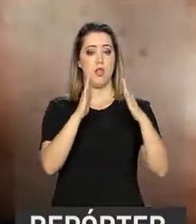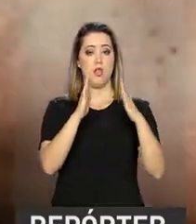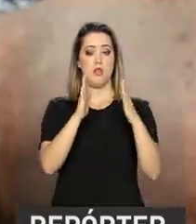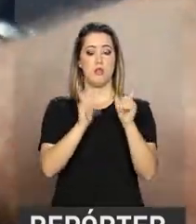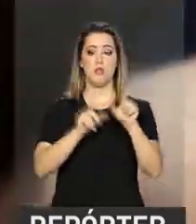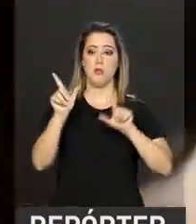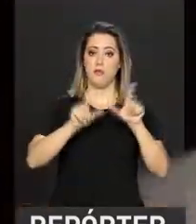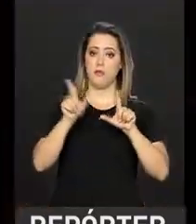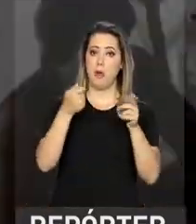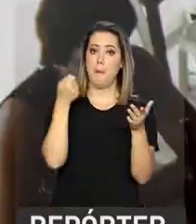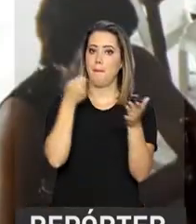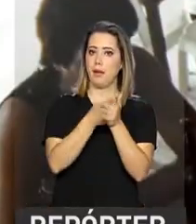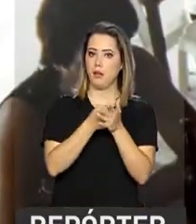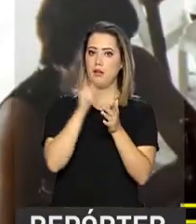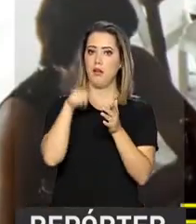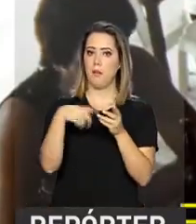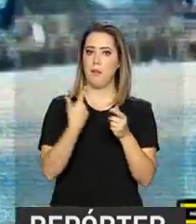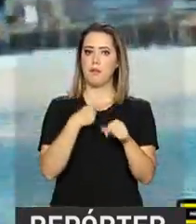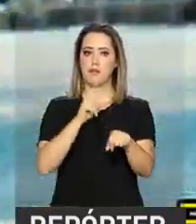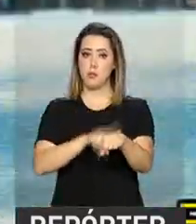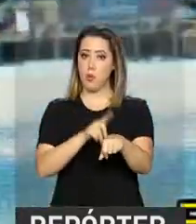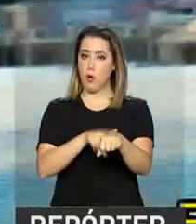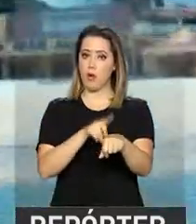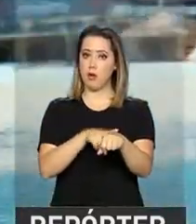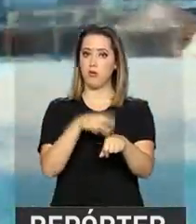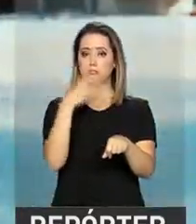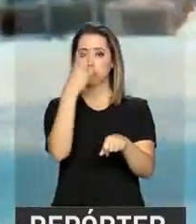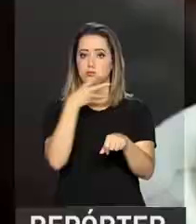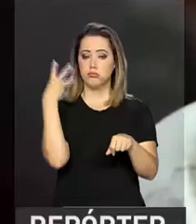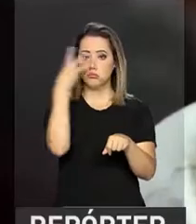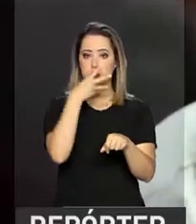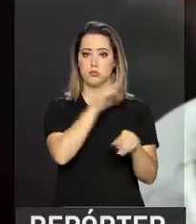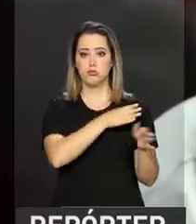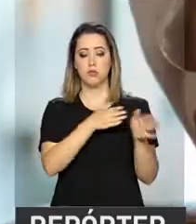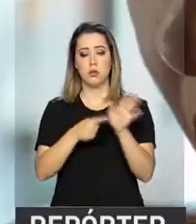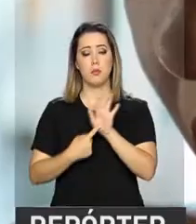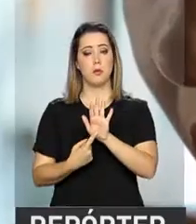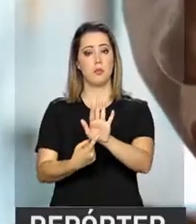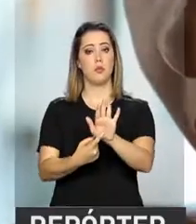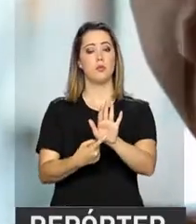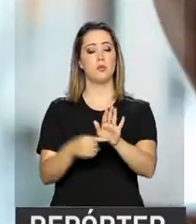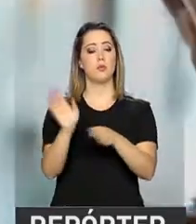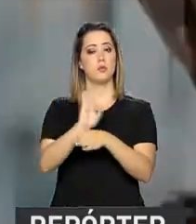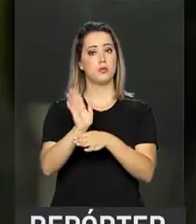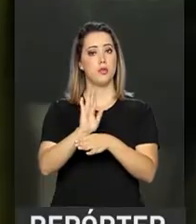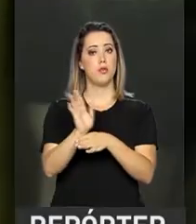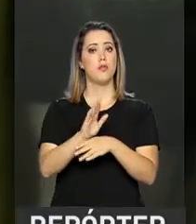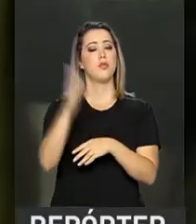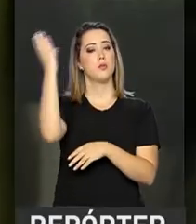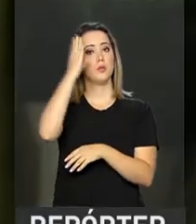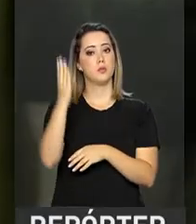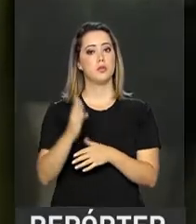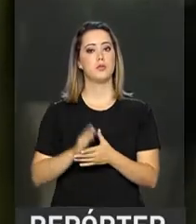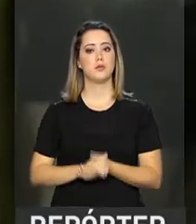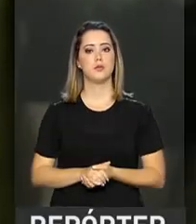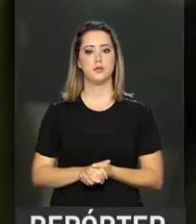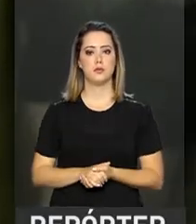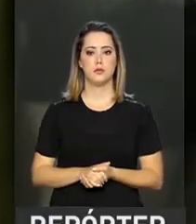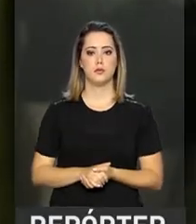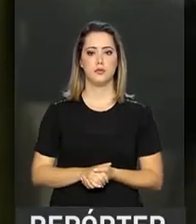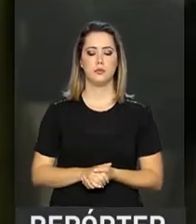paga são obrigados a destinar uma cota de programação para conteúdos brasileiros e independentes. O público ganha